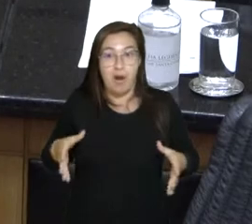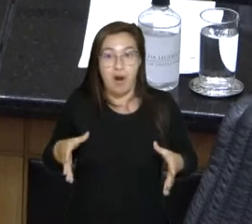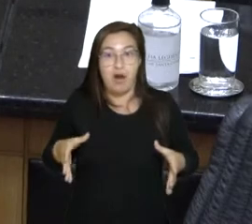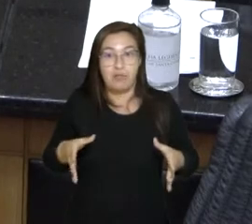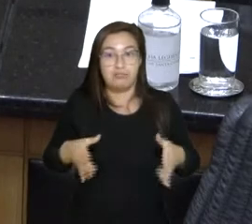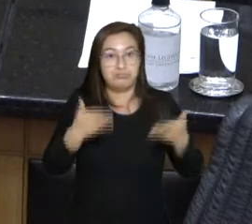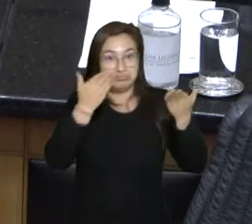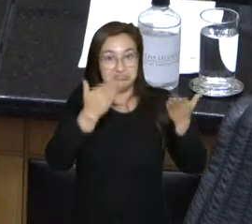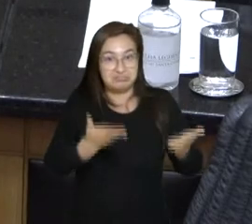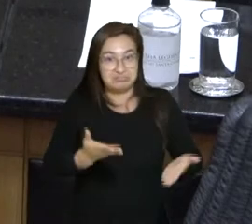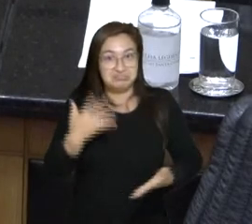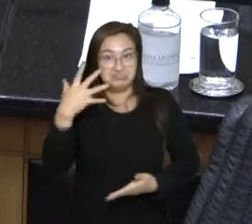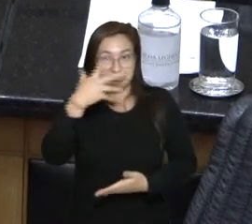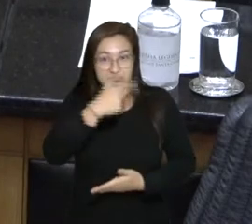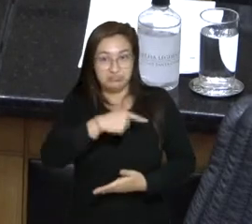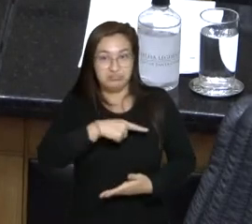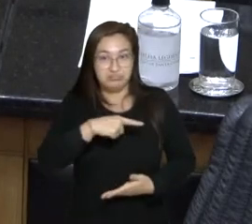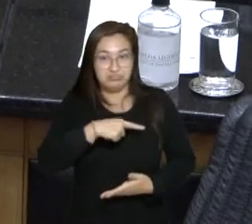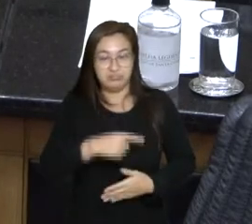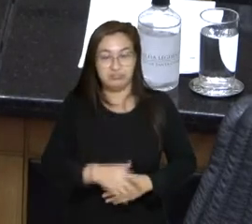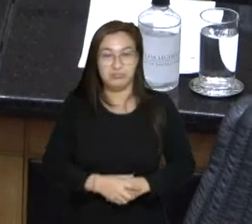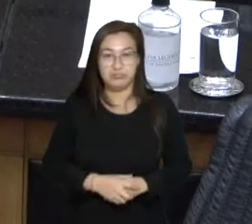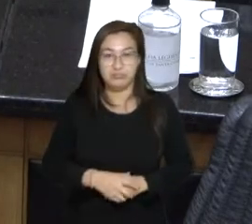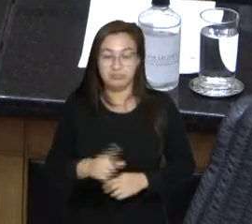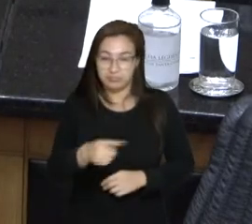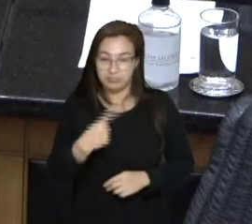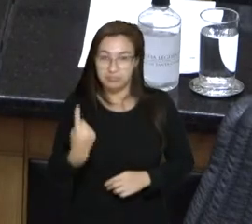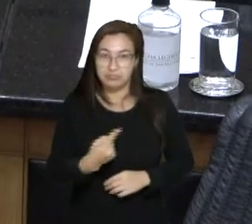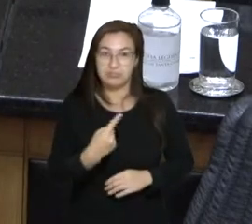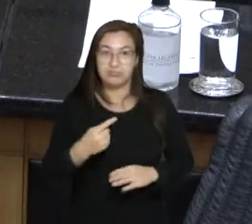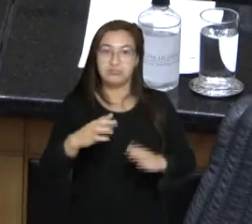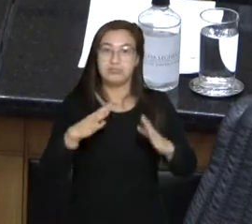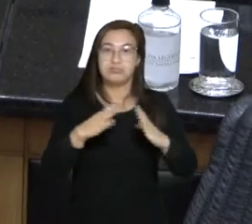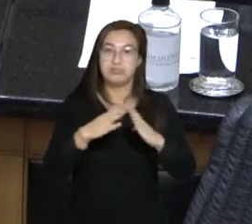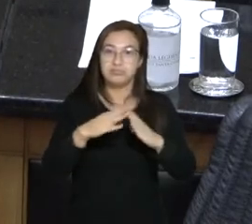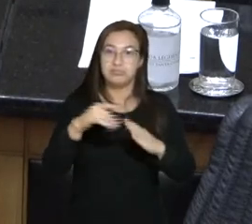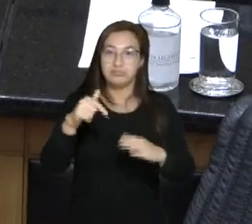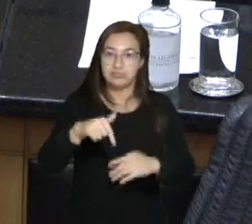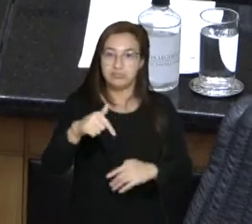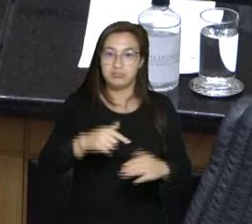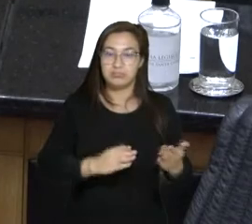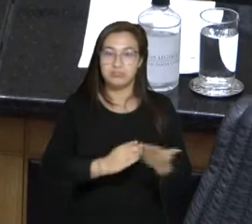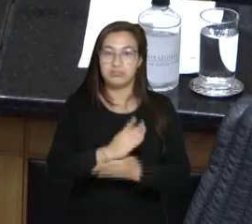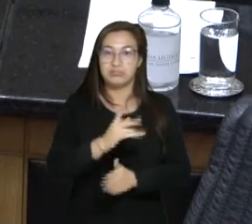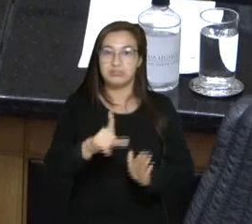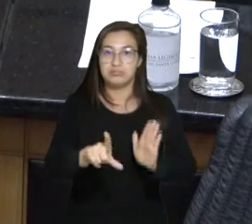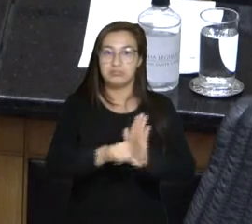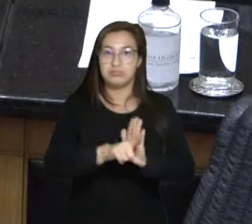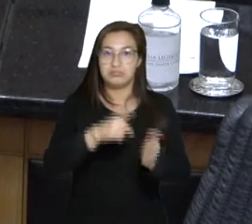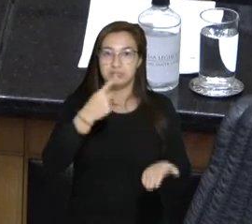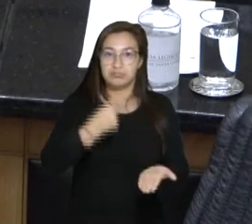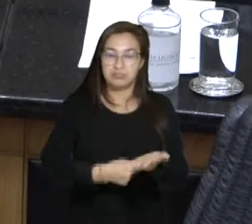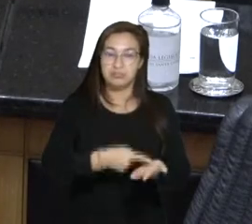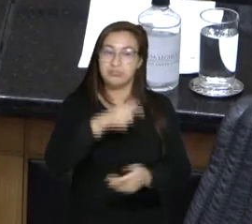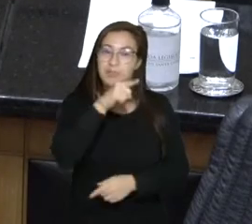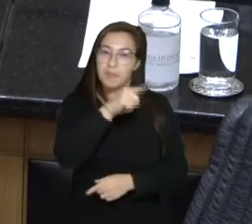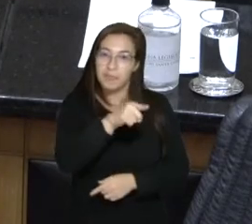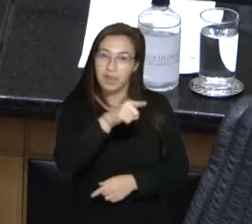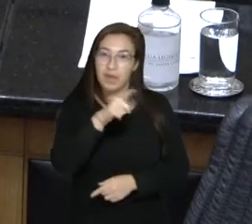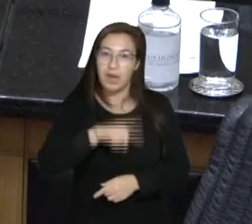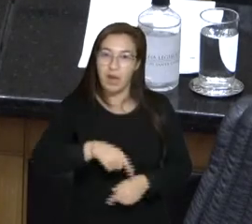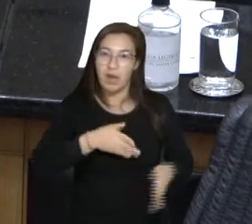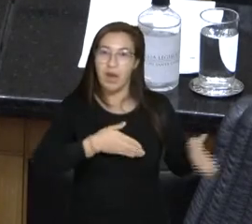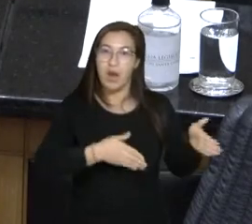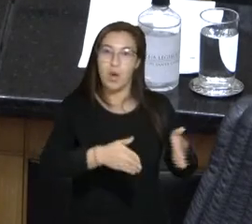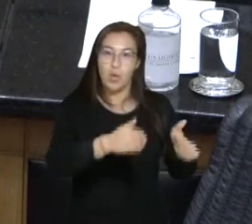Mauricio eskudlark nós nessa casa já aprovamos a lei que institui esse Santuário como uma